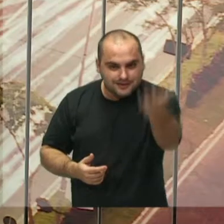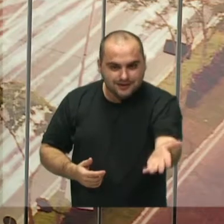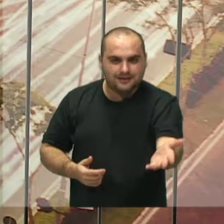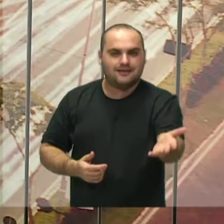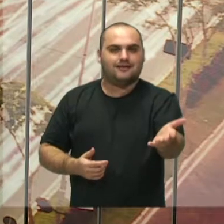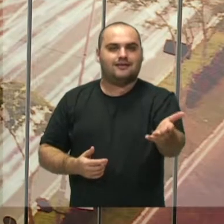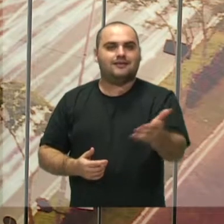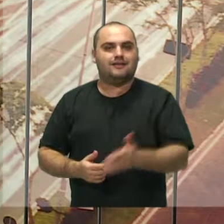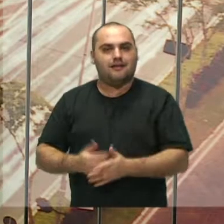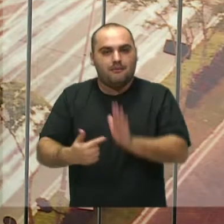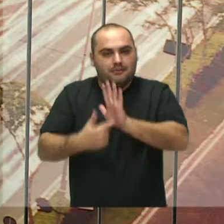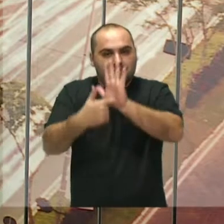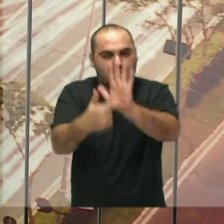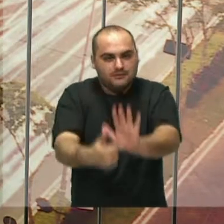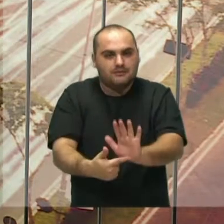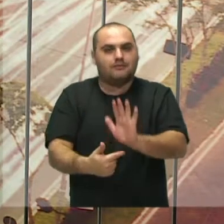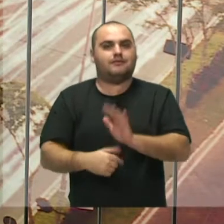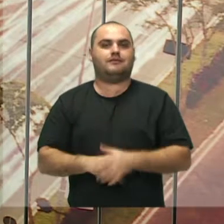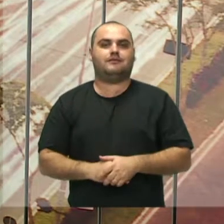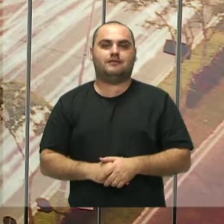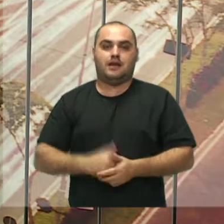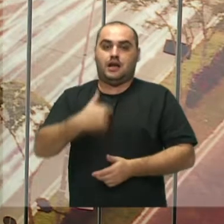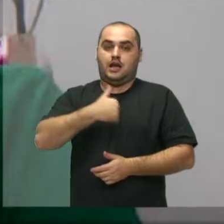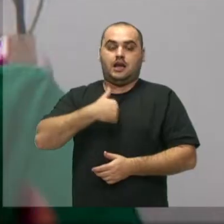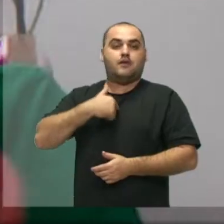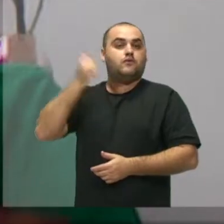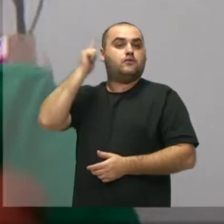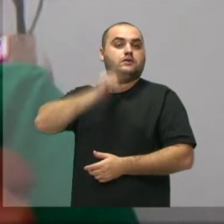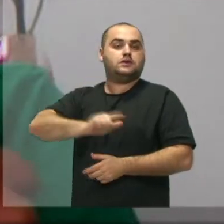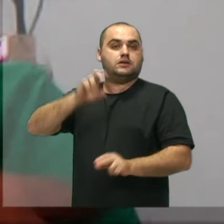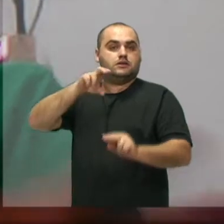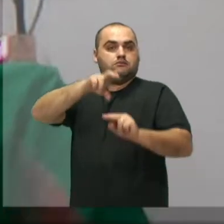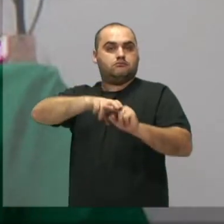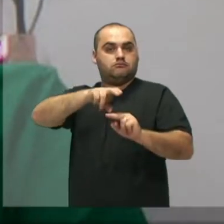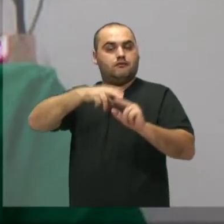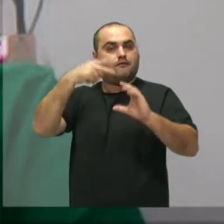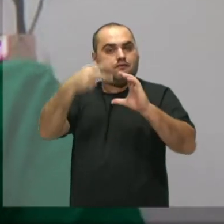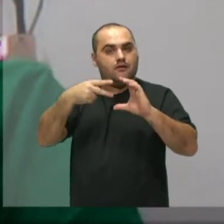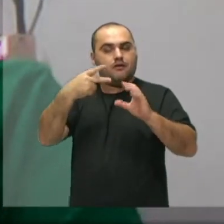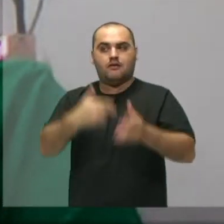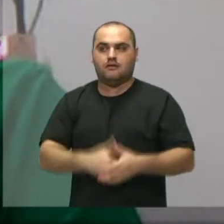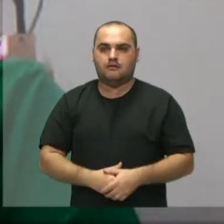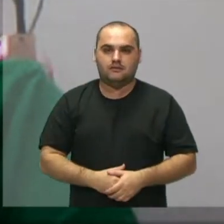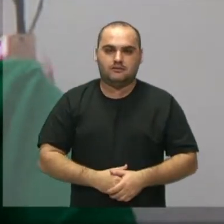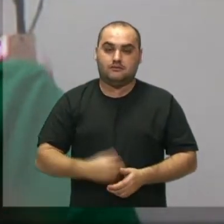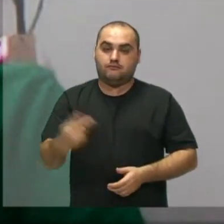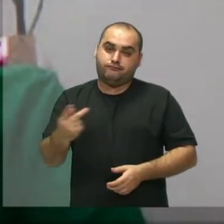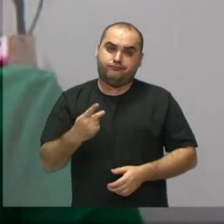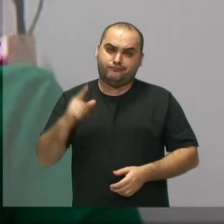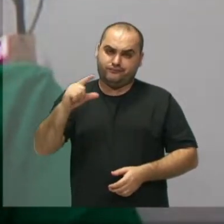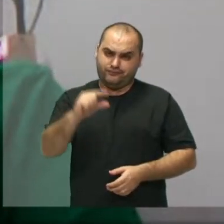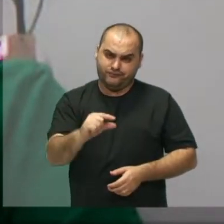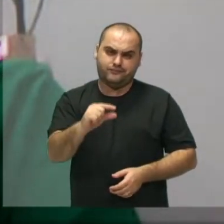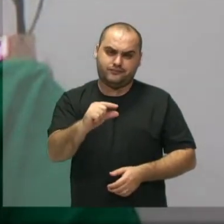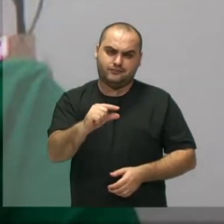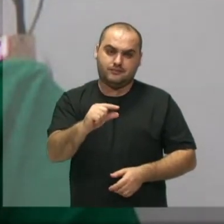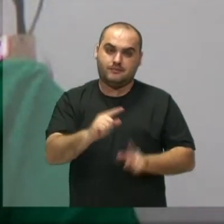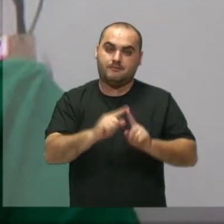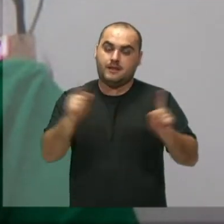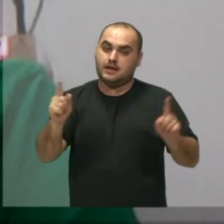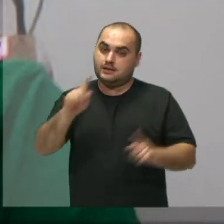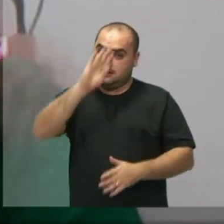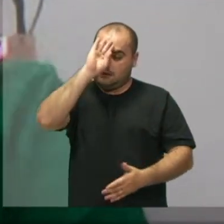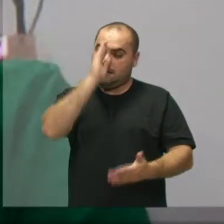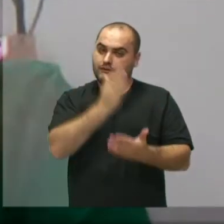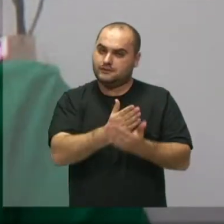aí como apresentadora, eu consegui conquistar uma cadeira, infelizmente ainda somos minoria, né? Mas eu creio